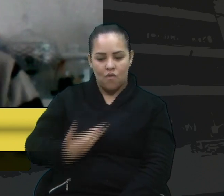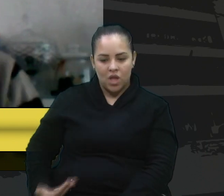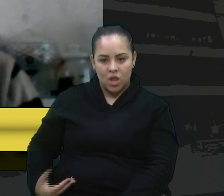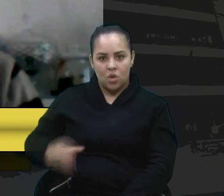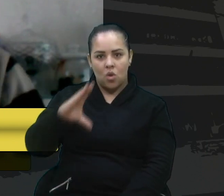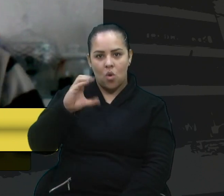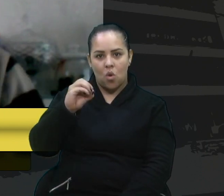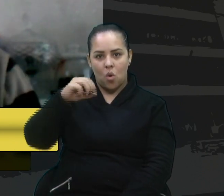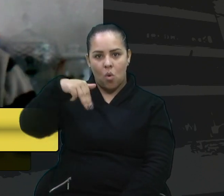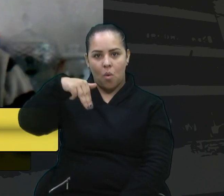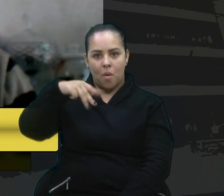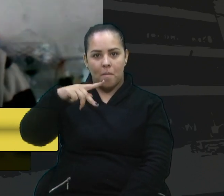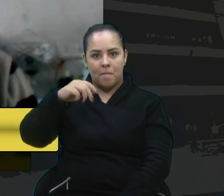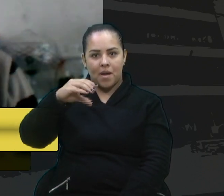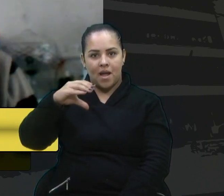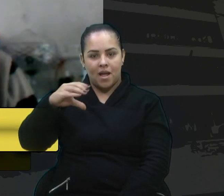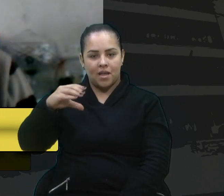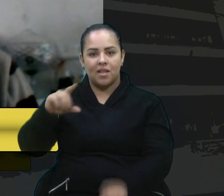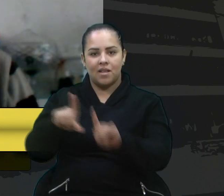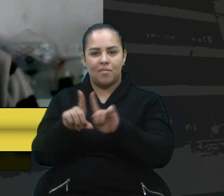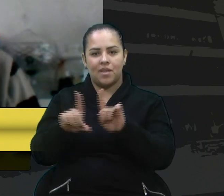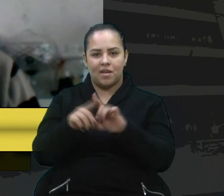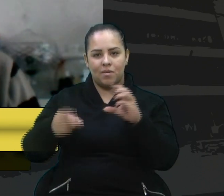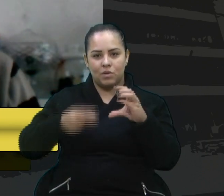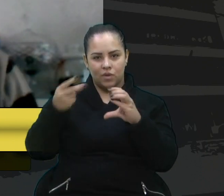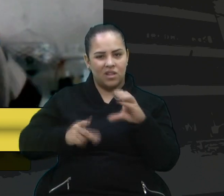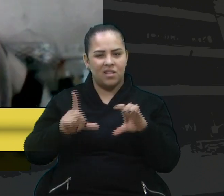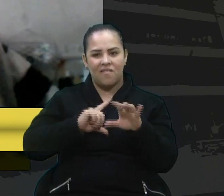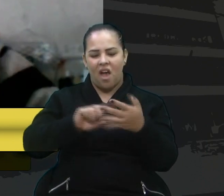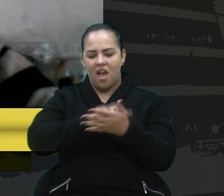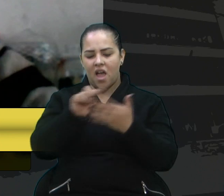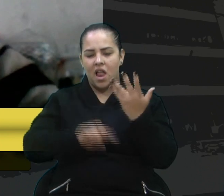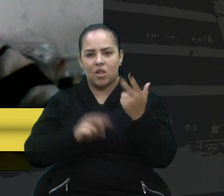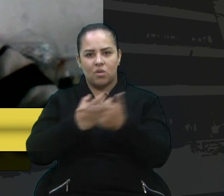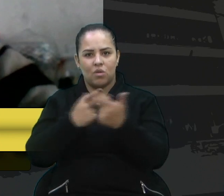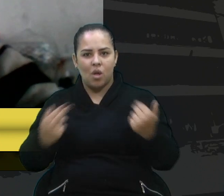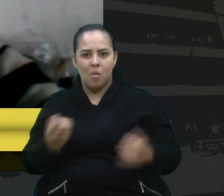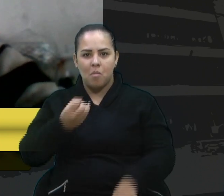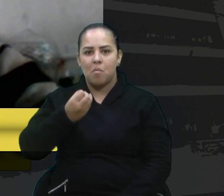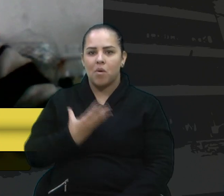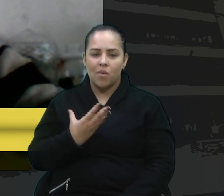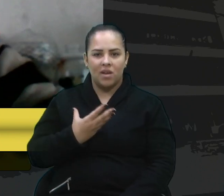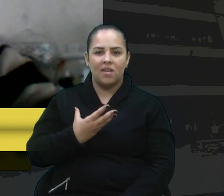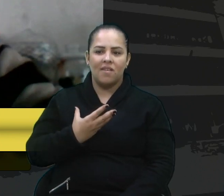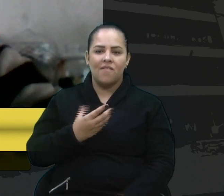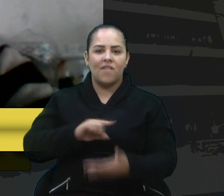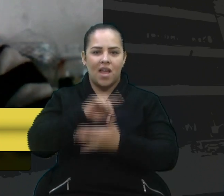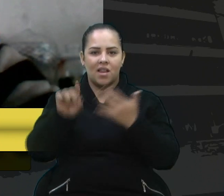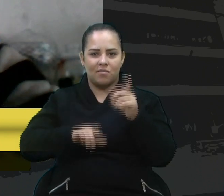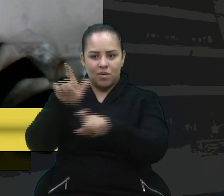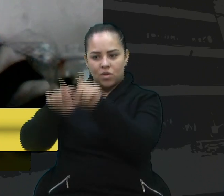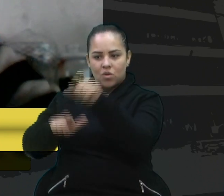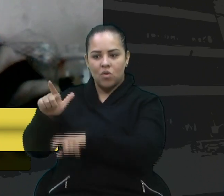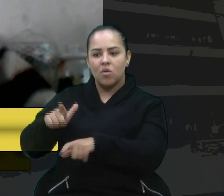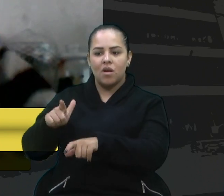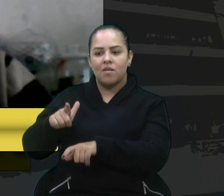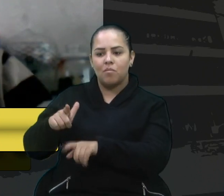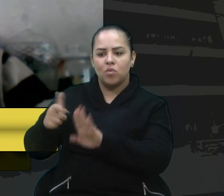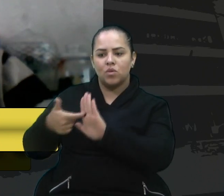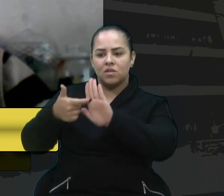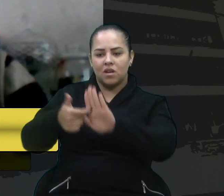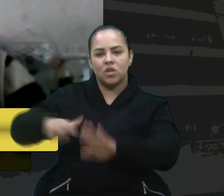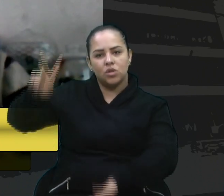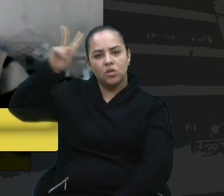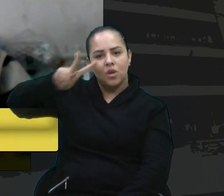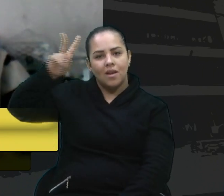Câmara de Vereadores, ficou muitos pontos positivos, onde muitas pessoas aí trouxeram a história de Caxias e a importância de manter esses